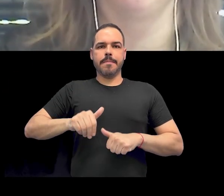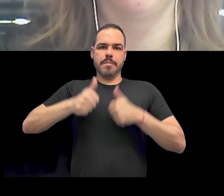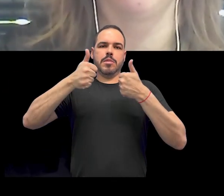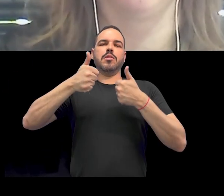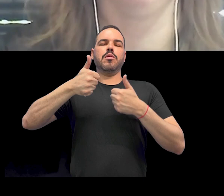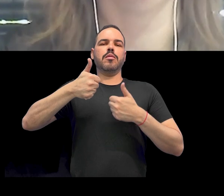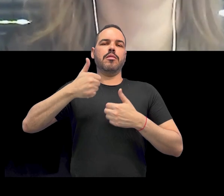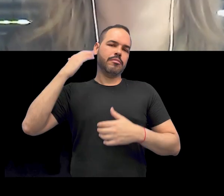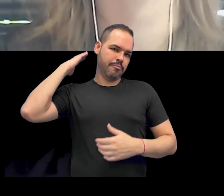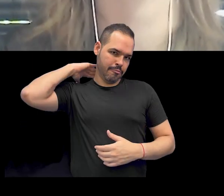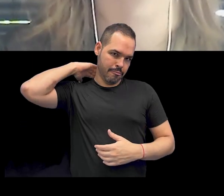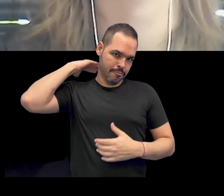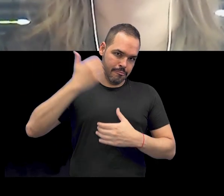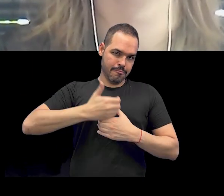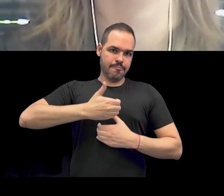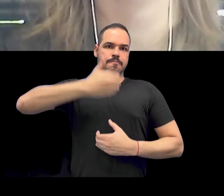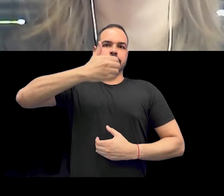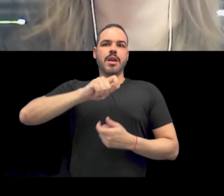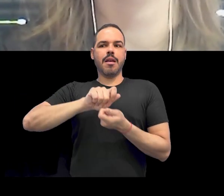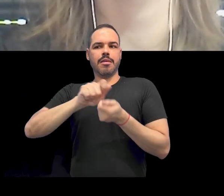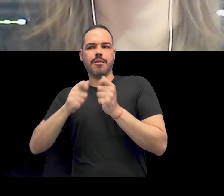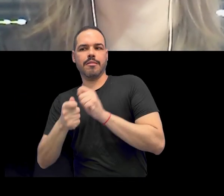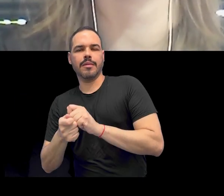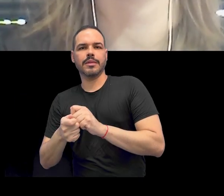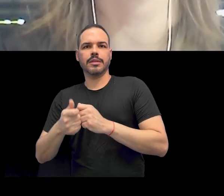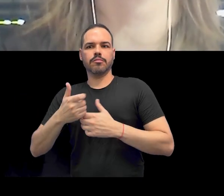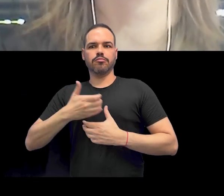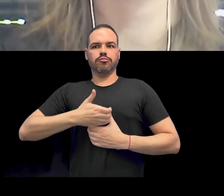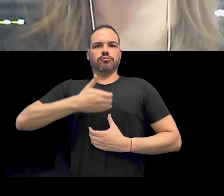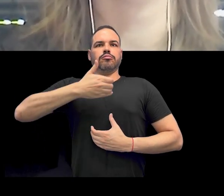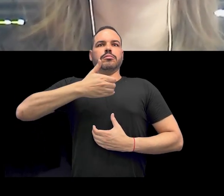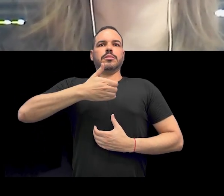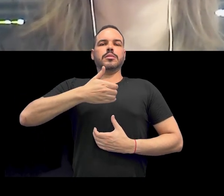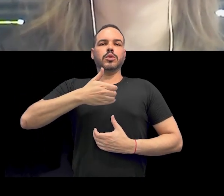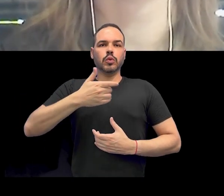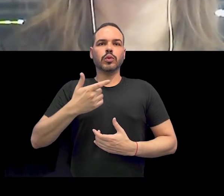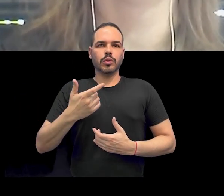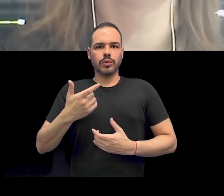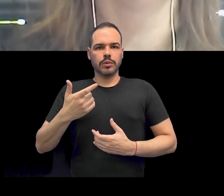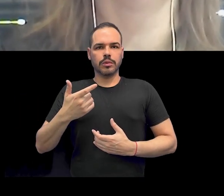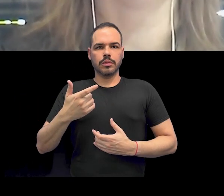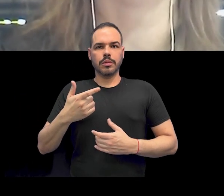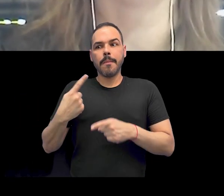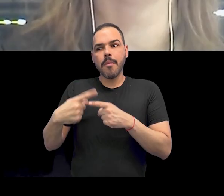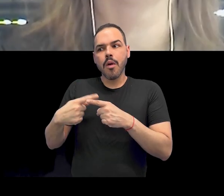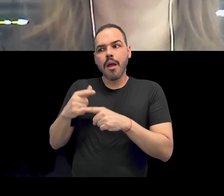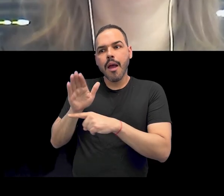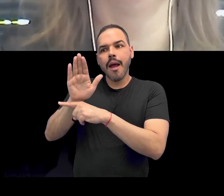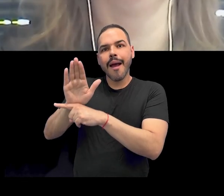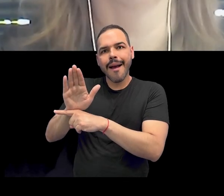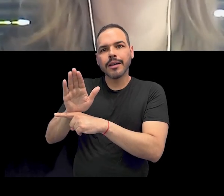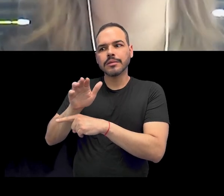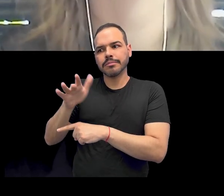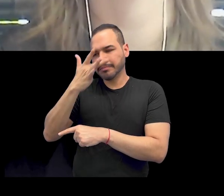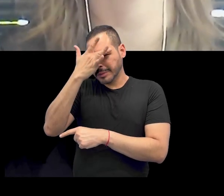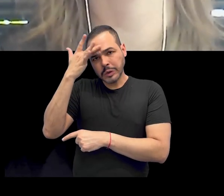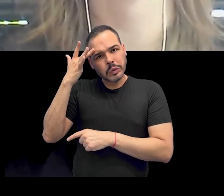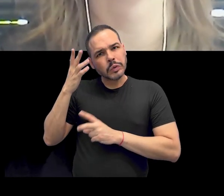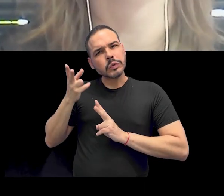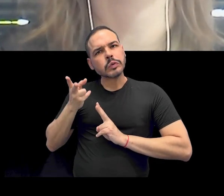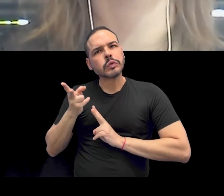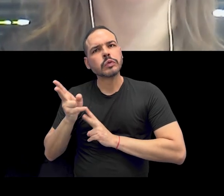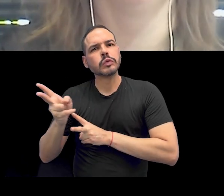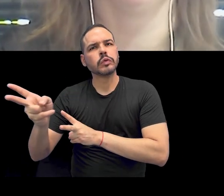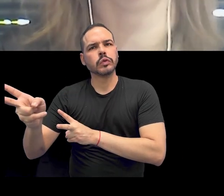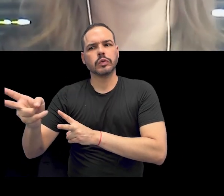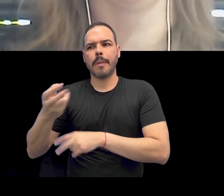Adequação postural, né? Então, é aquilo que contribui para a manutenção de uma